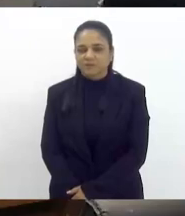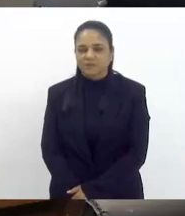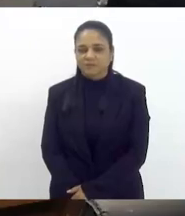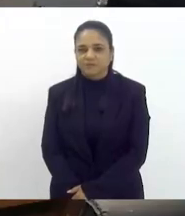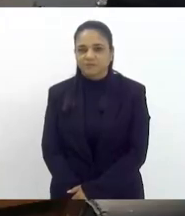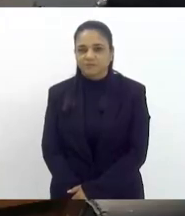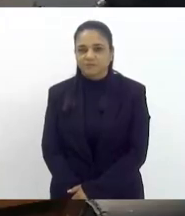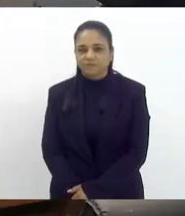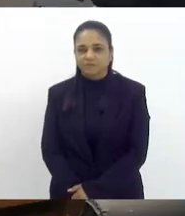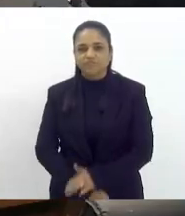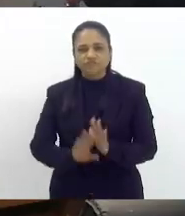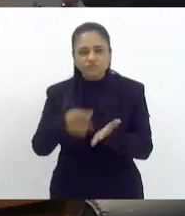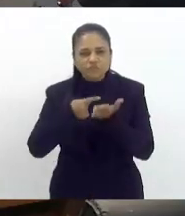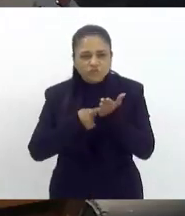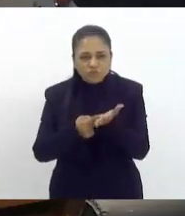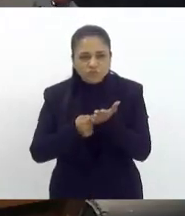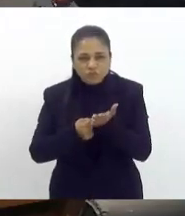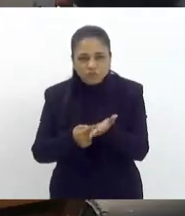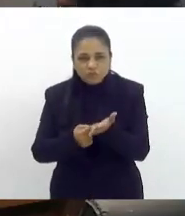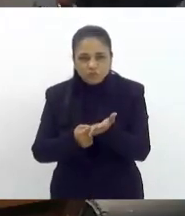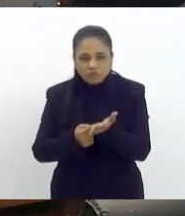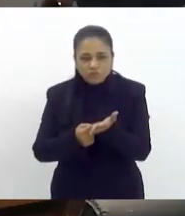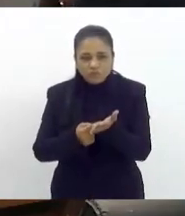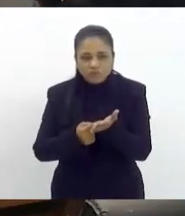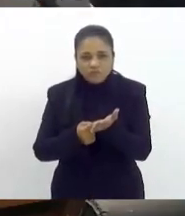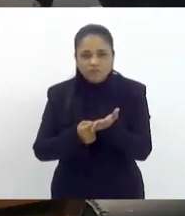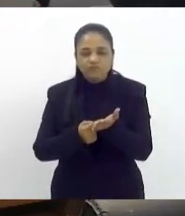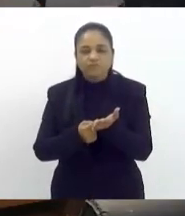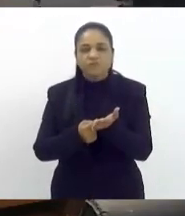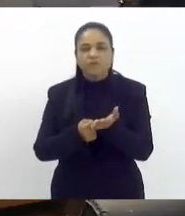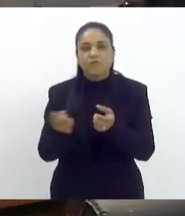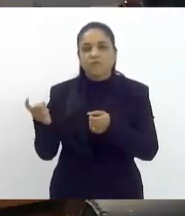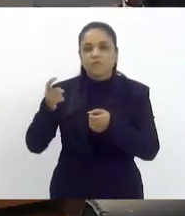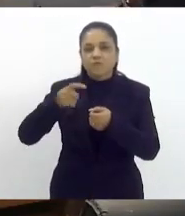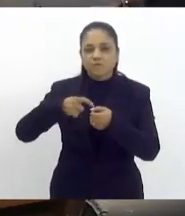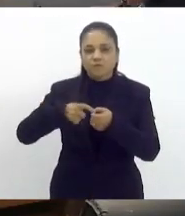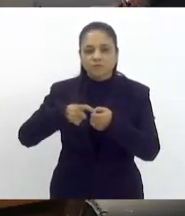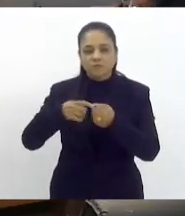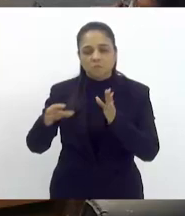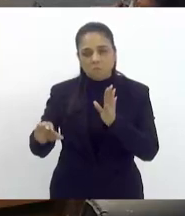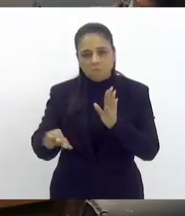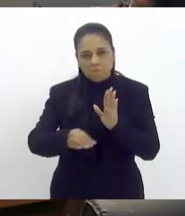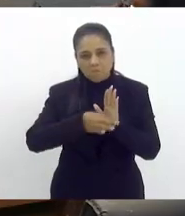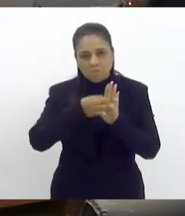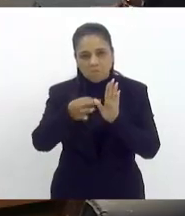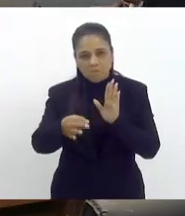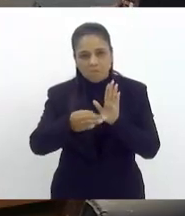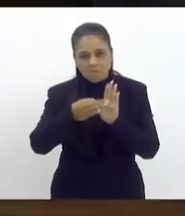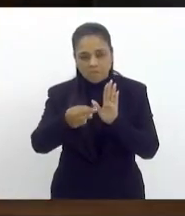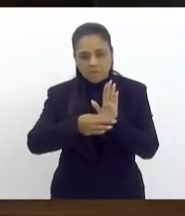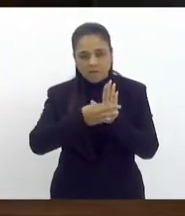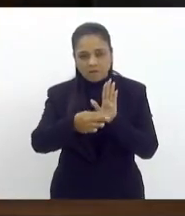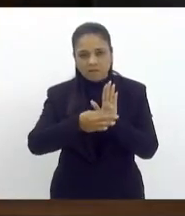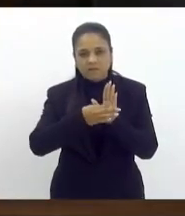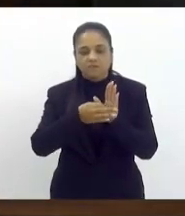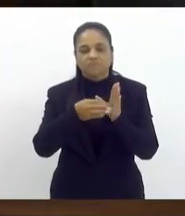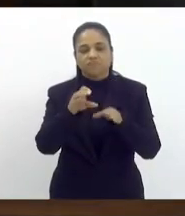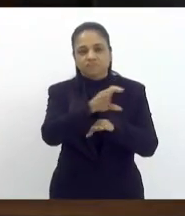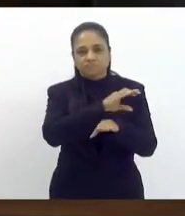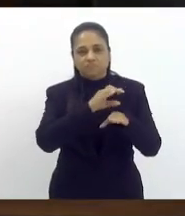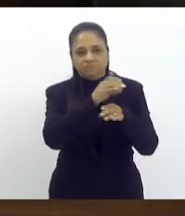já chegaram um acordo então voltando para colher o parecer pela comissão de Economia indústria comércio Deputado